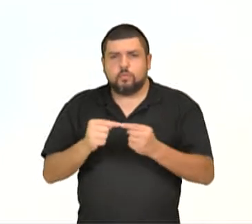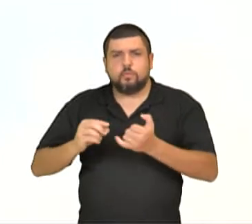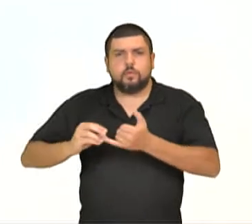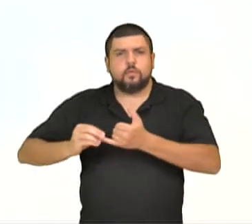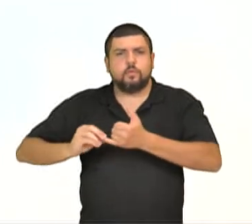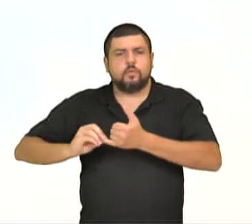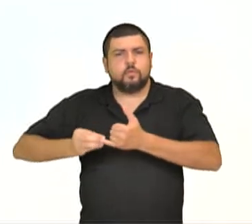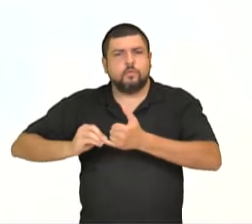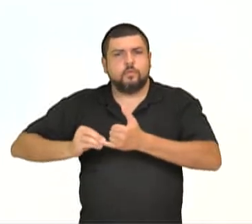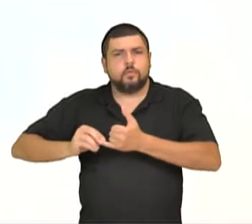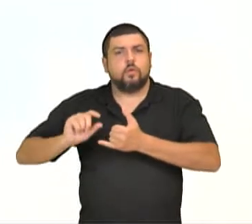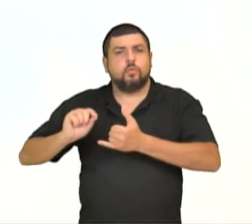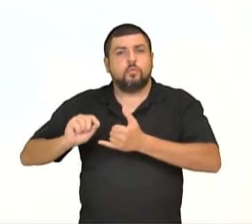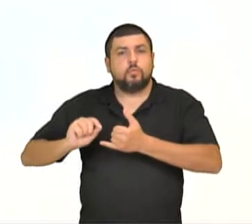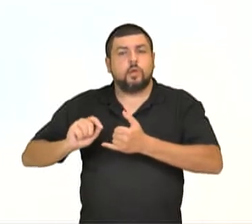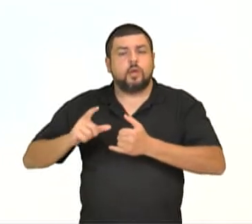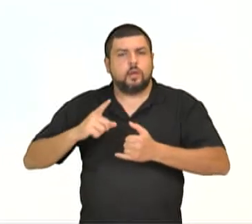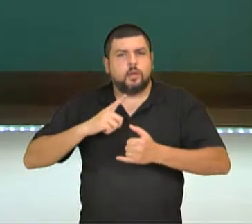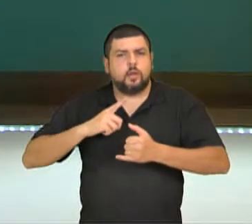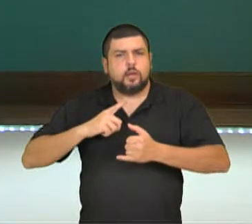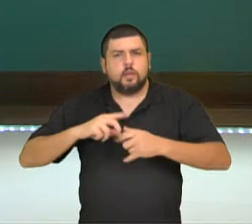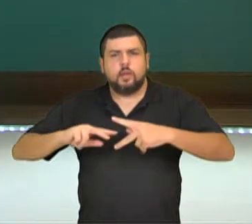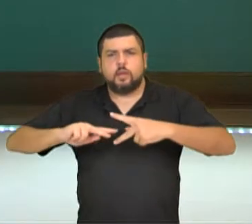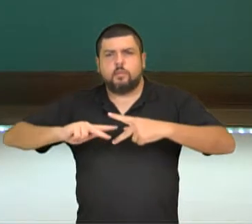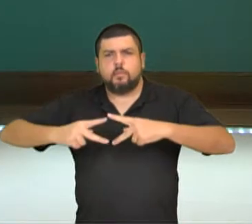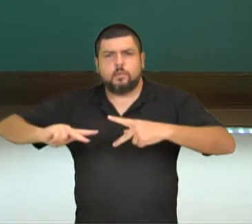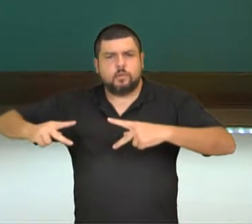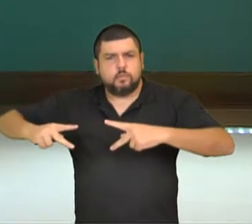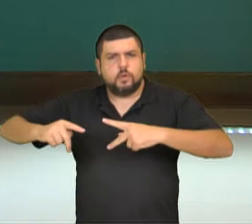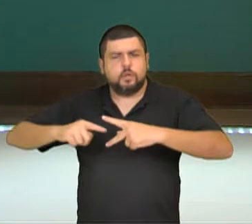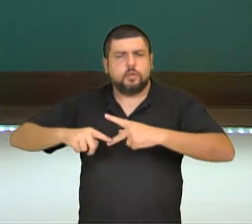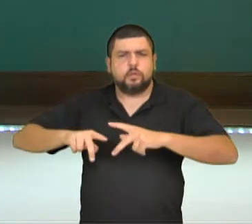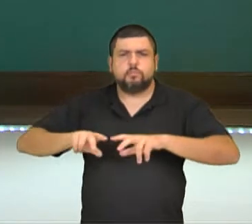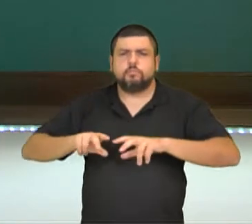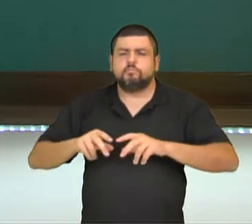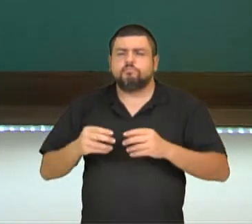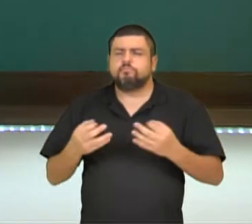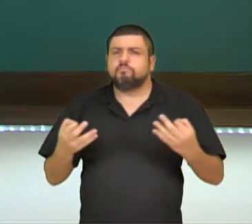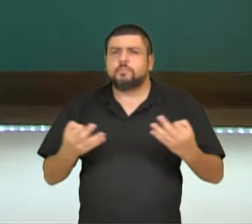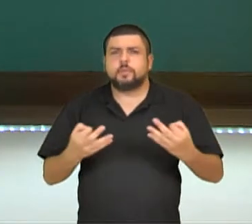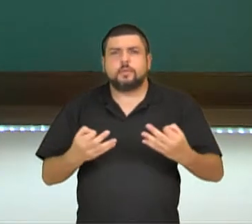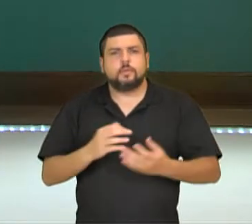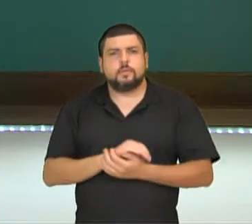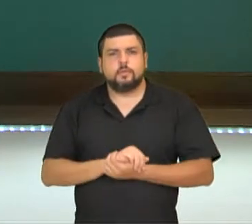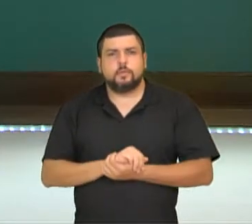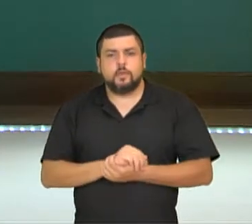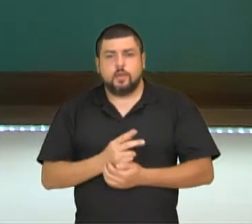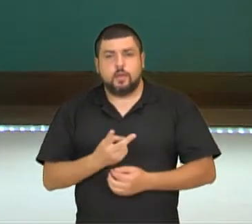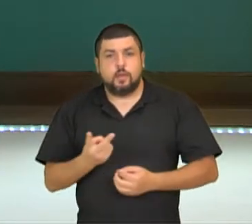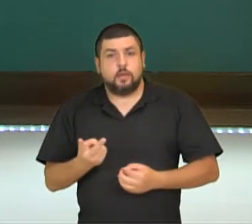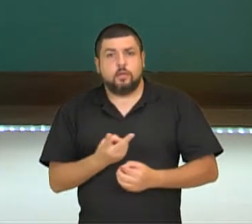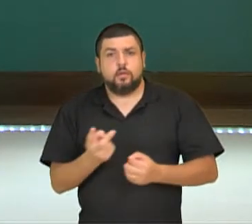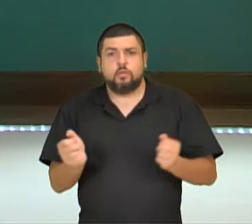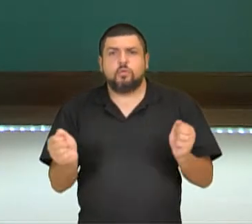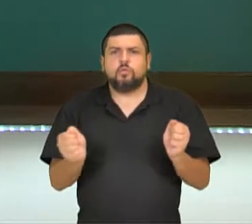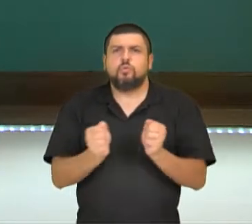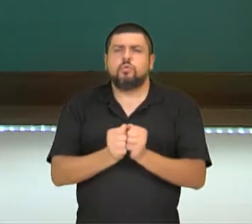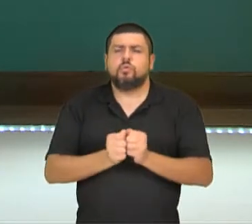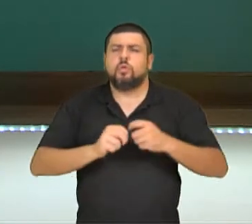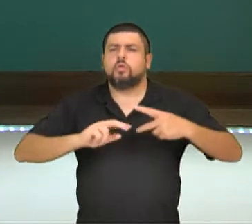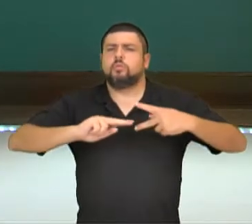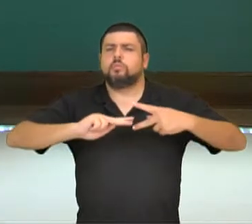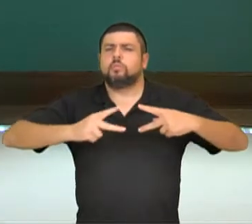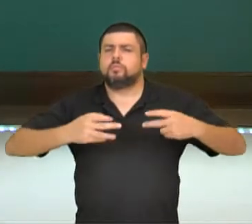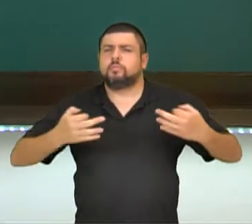constituem também fonte de proteína de excelente qualidade. Arroz e feijão juntos, proteína de